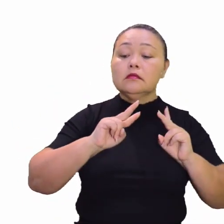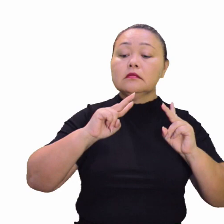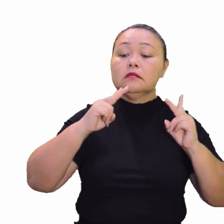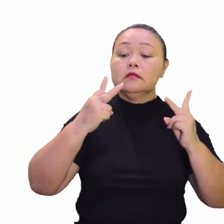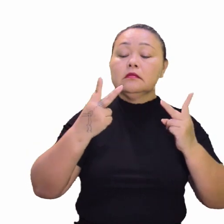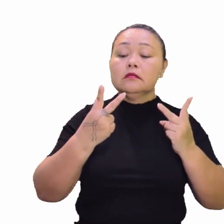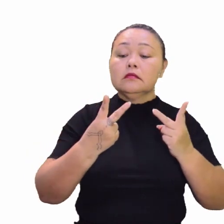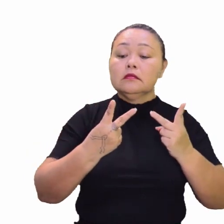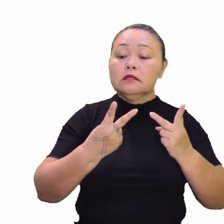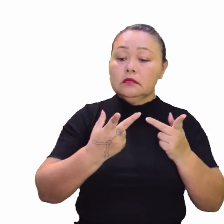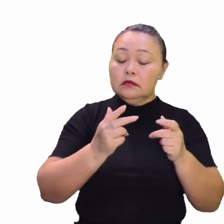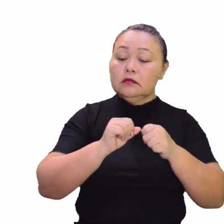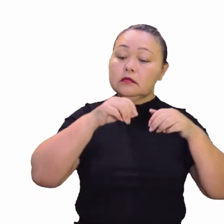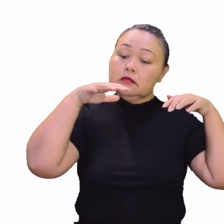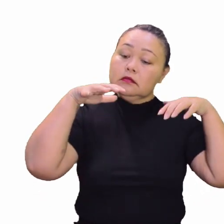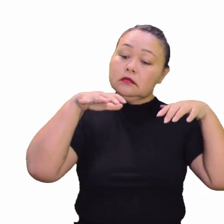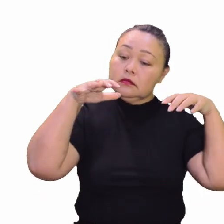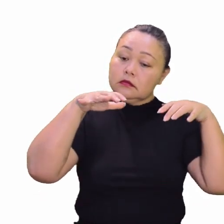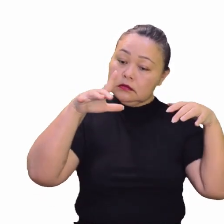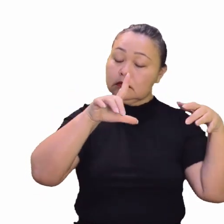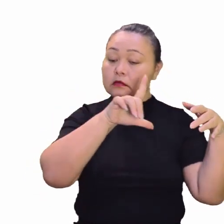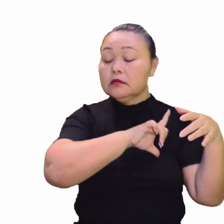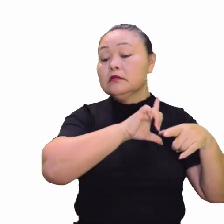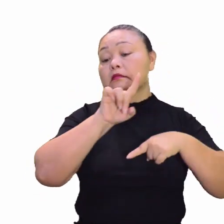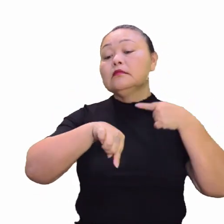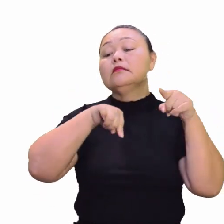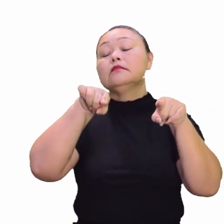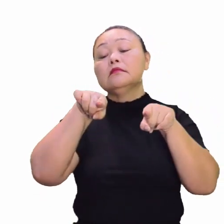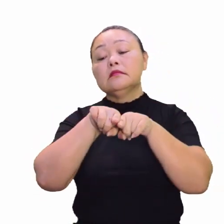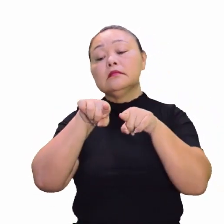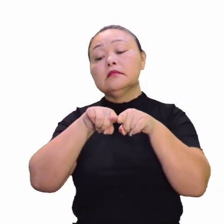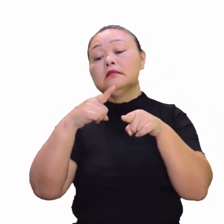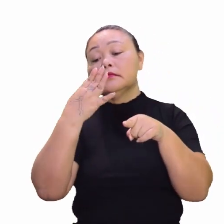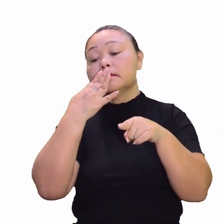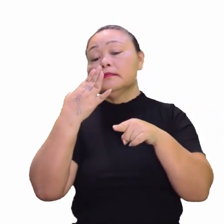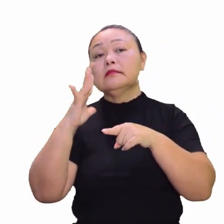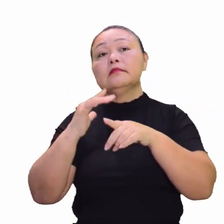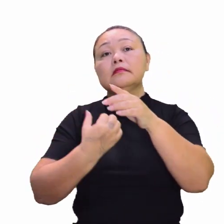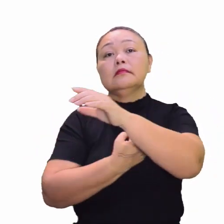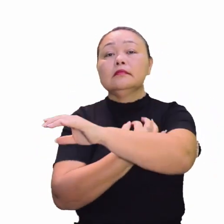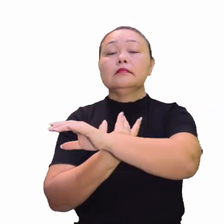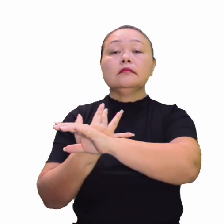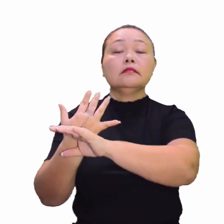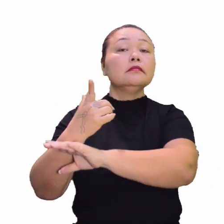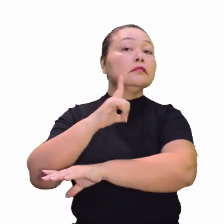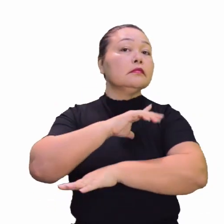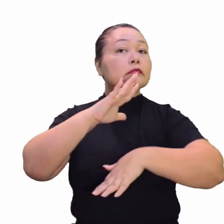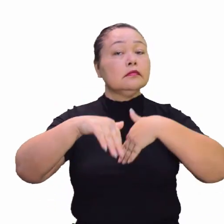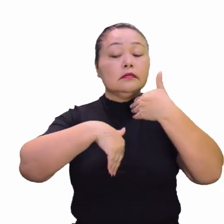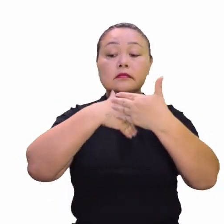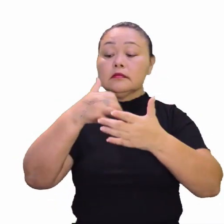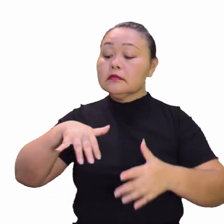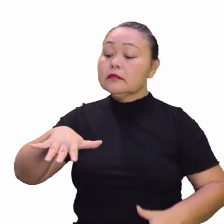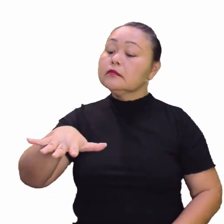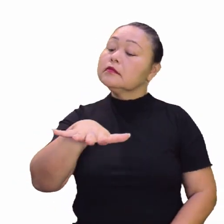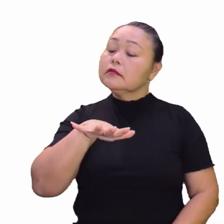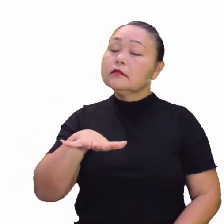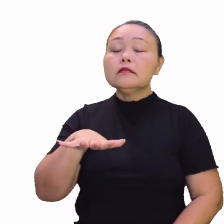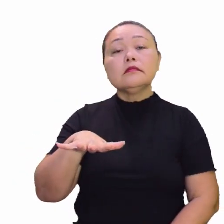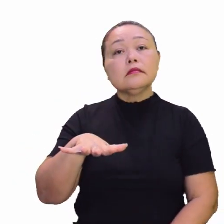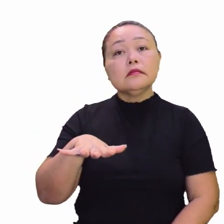de precipitação, que vai interferir no tipo de vegetação que vai se desenvolver naquela